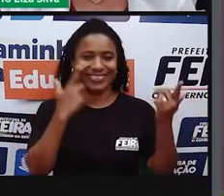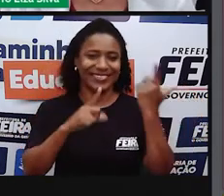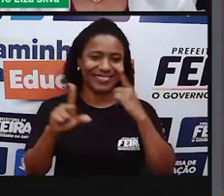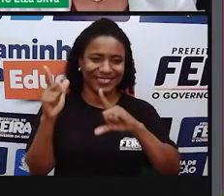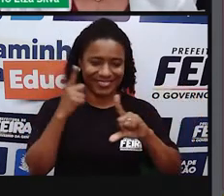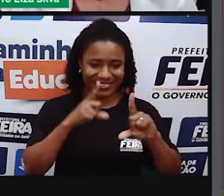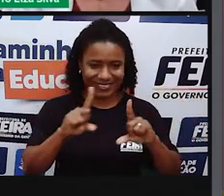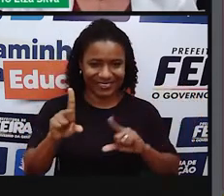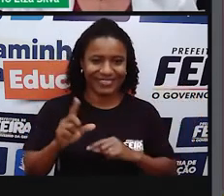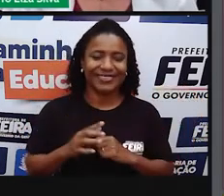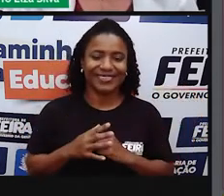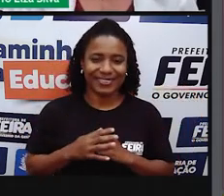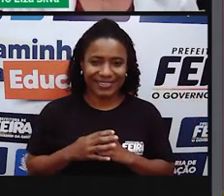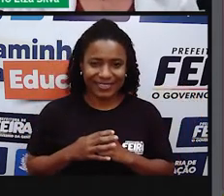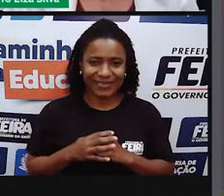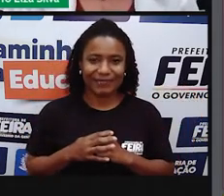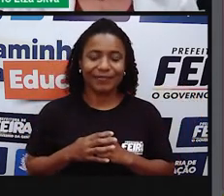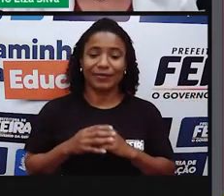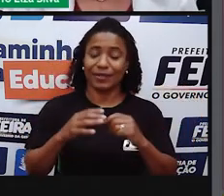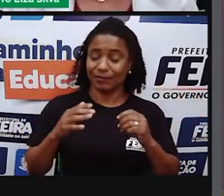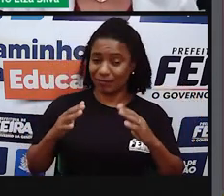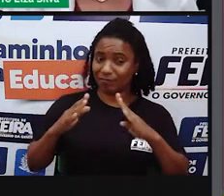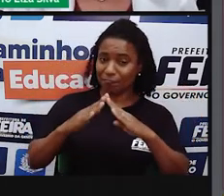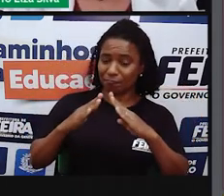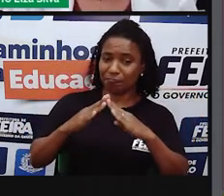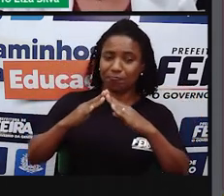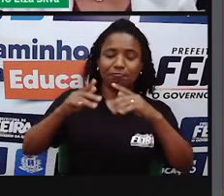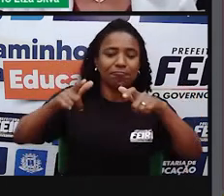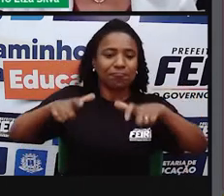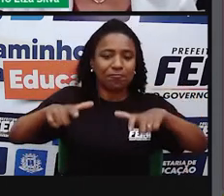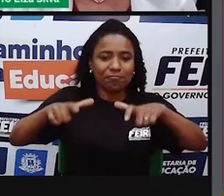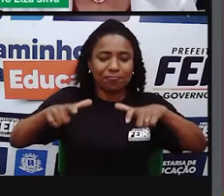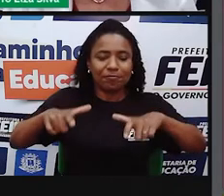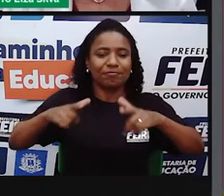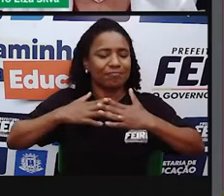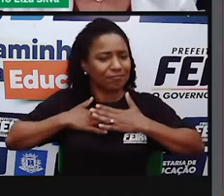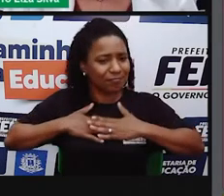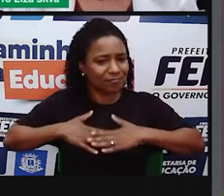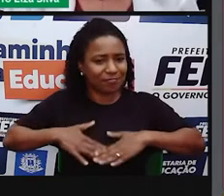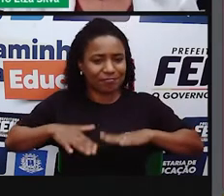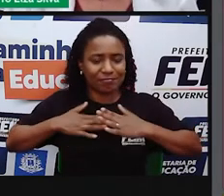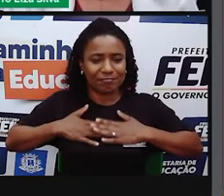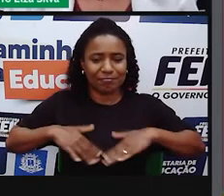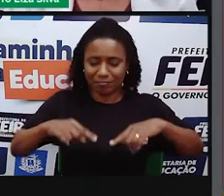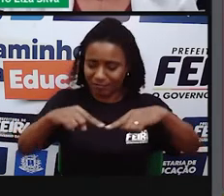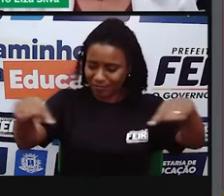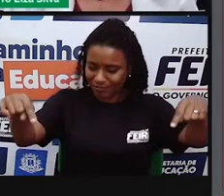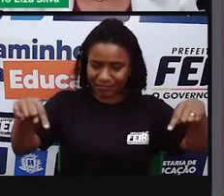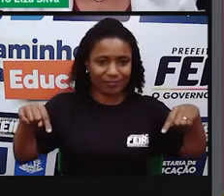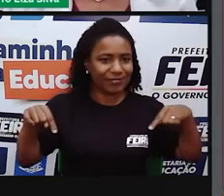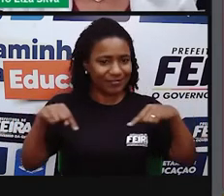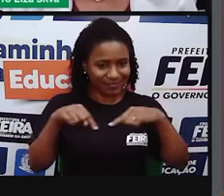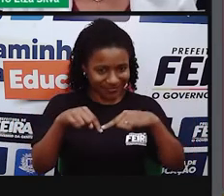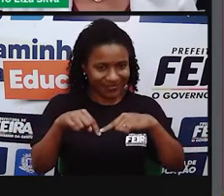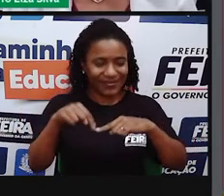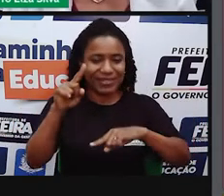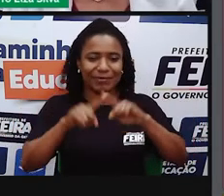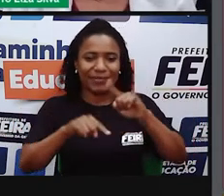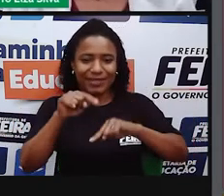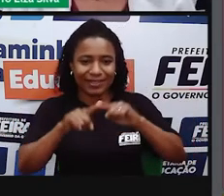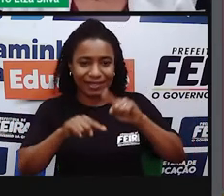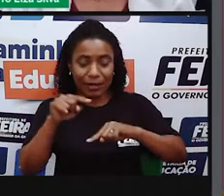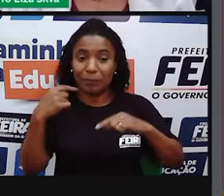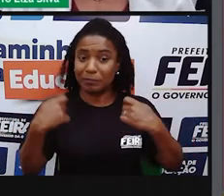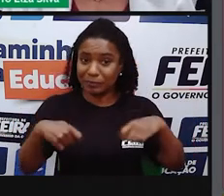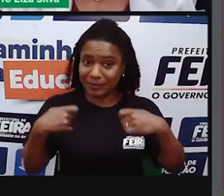aprendizagem. Então, encontre um local tranquilo para você estudar em sua casa. Separe todos os materiais necessários